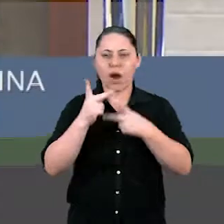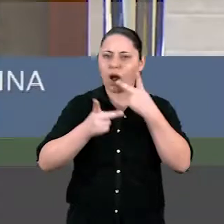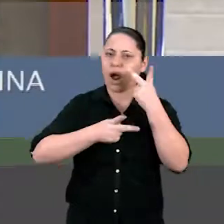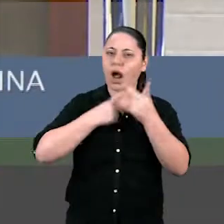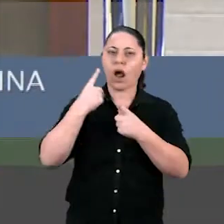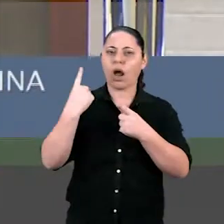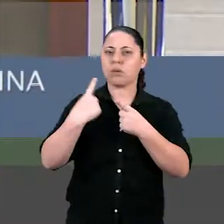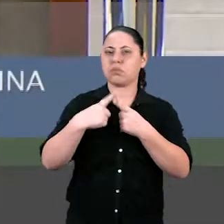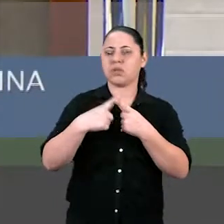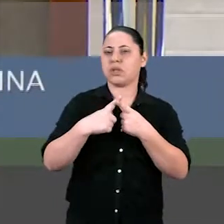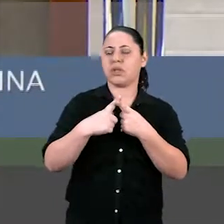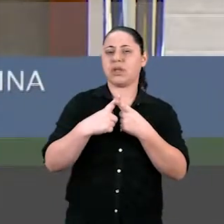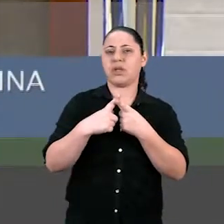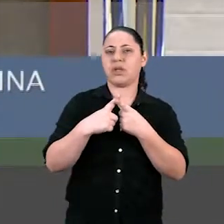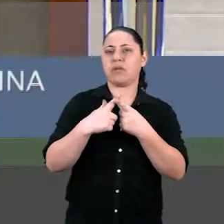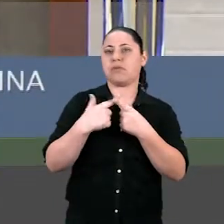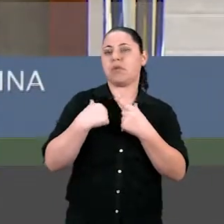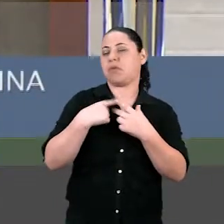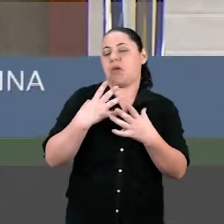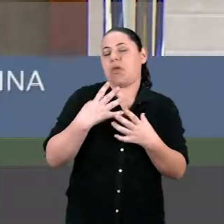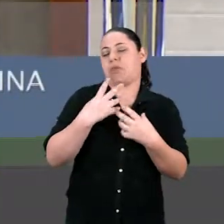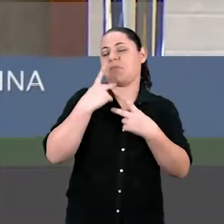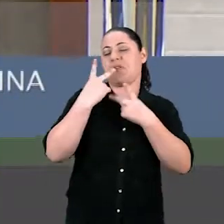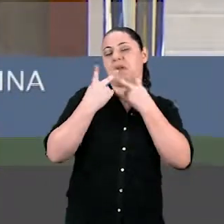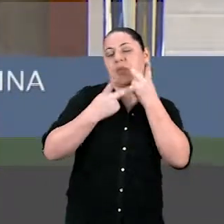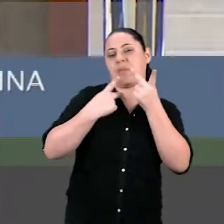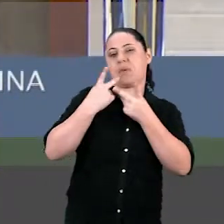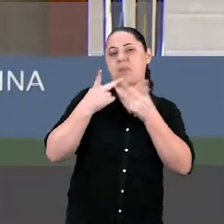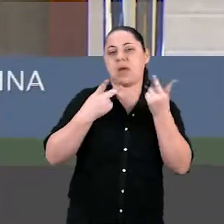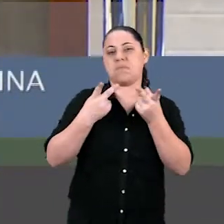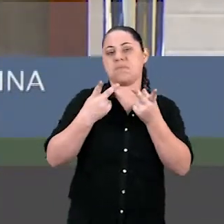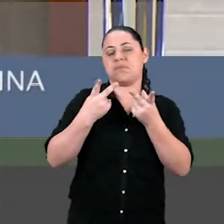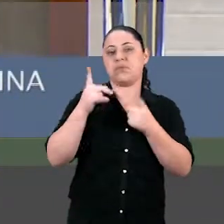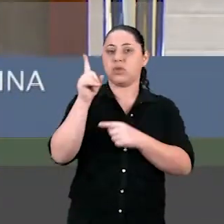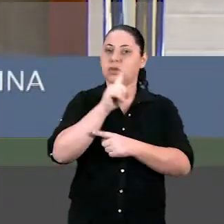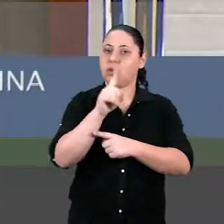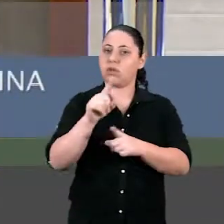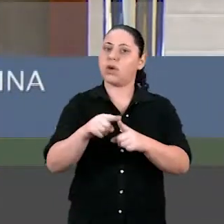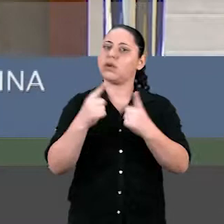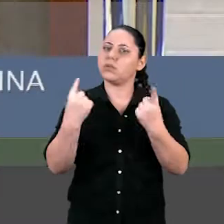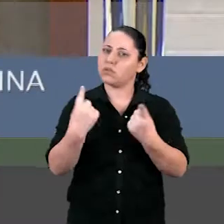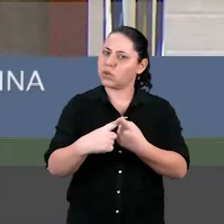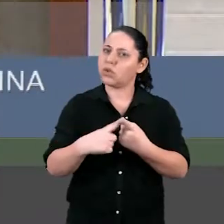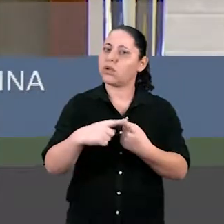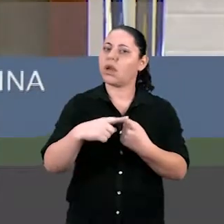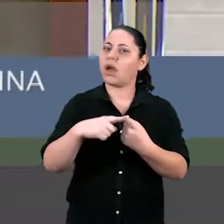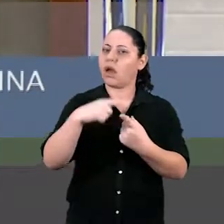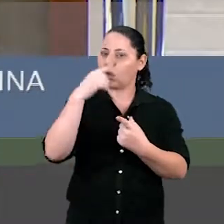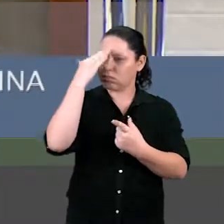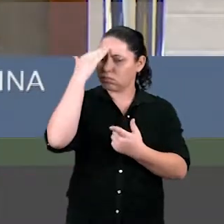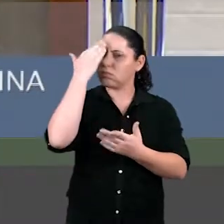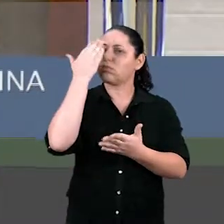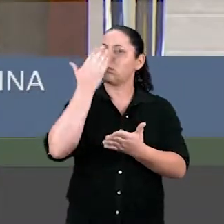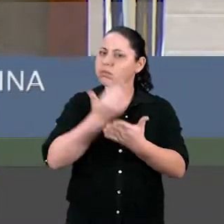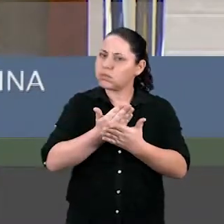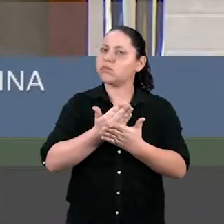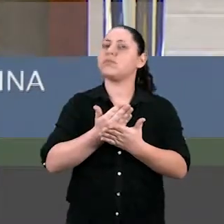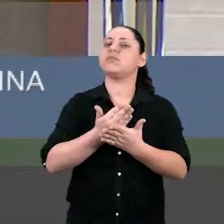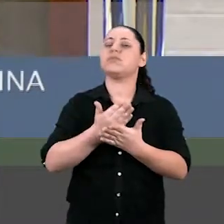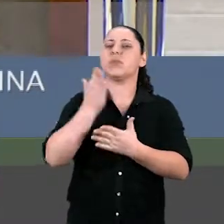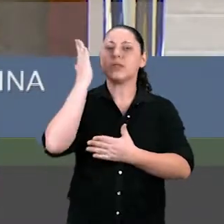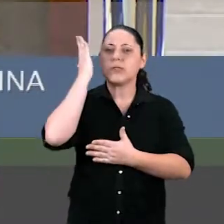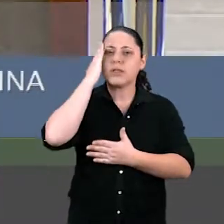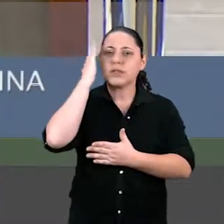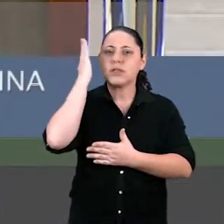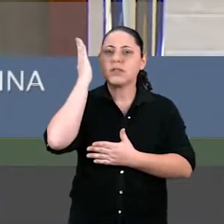não por mero elogio, mas como um reconhecimento. Eu, com quase 3 décadas de magistratura, portanto,